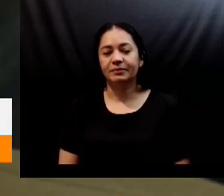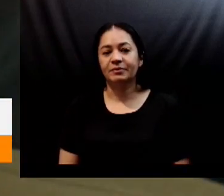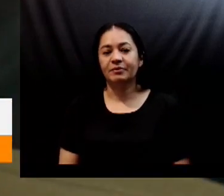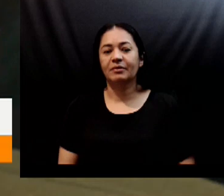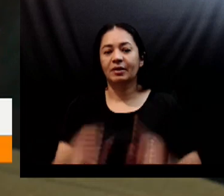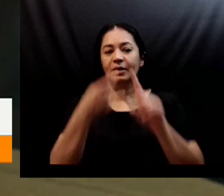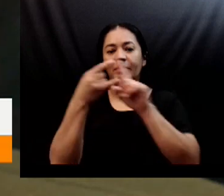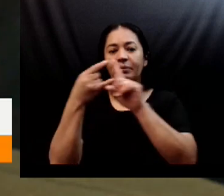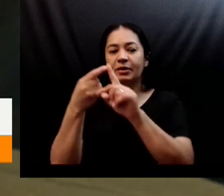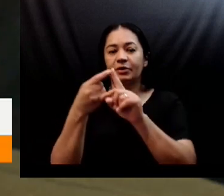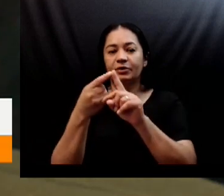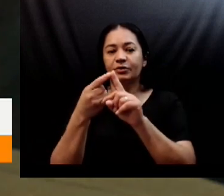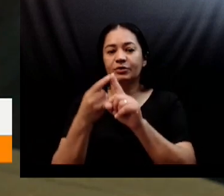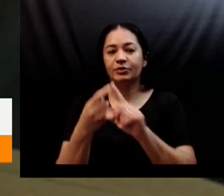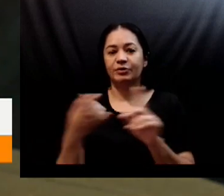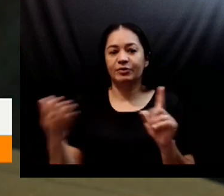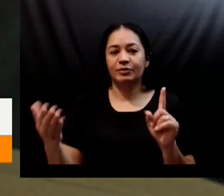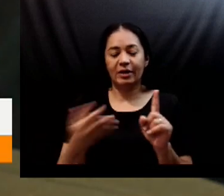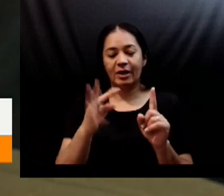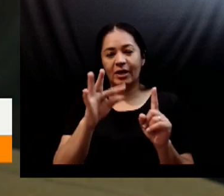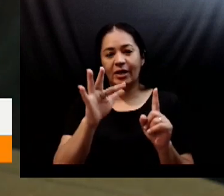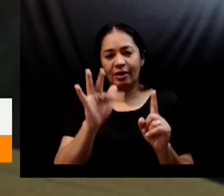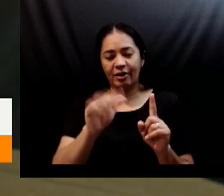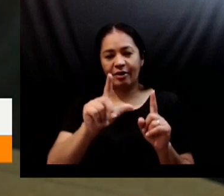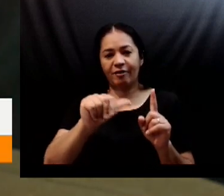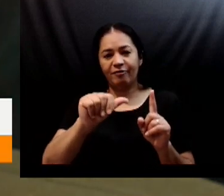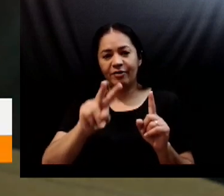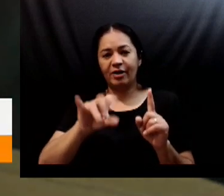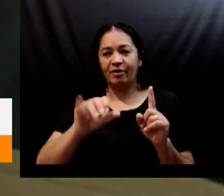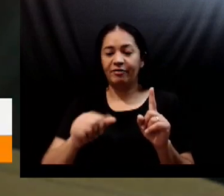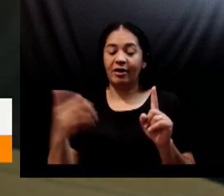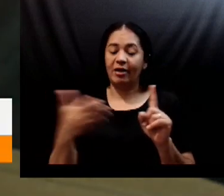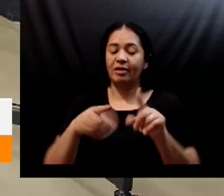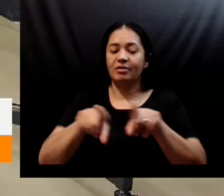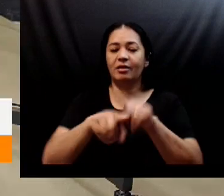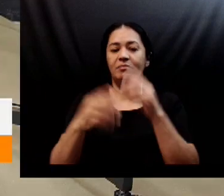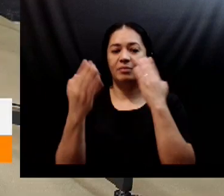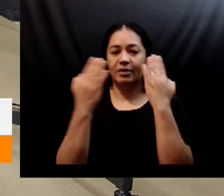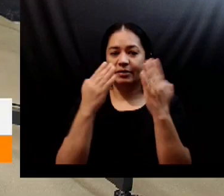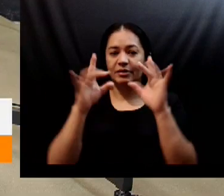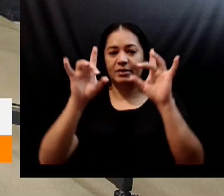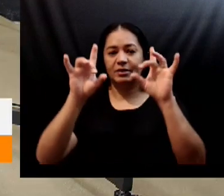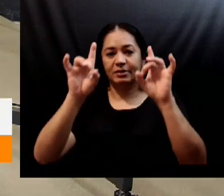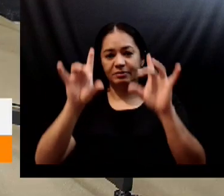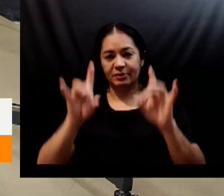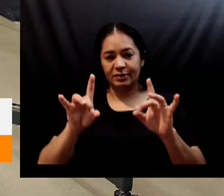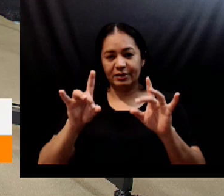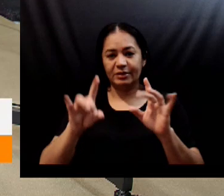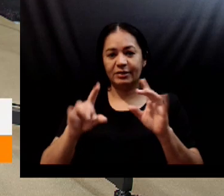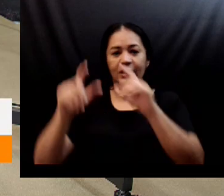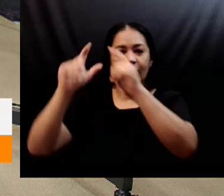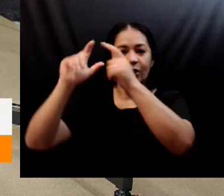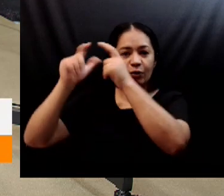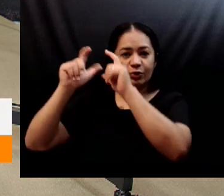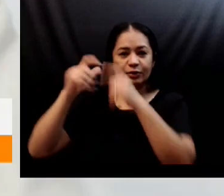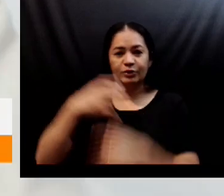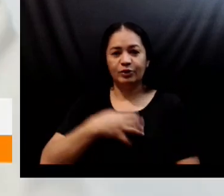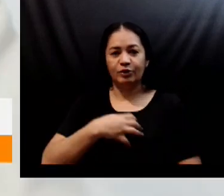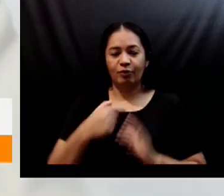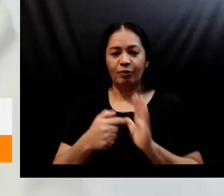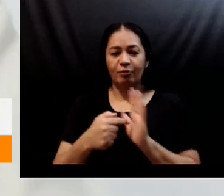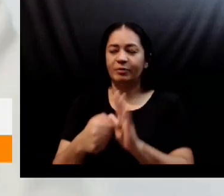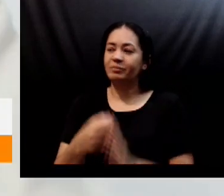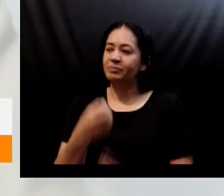Flávia Costa. Ela também é psicóloga, ela é especialista em terapia cognitivo-comportamental. Bom dia, Flávia. Tudo bem com você? Bom Bom dia.